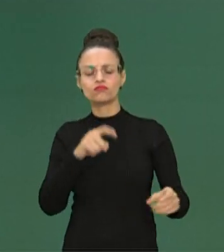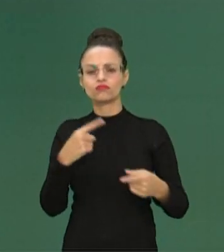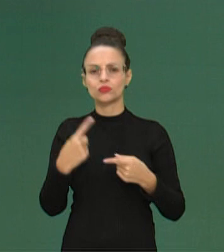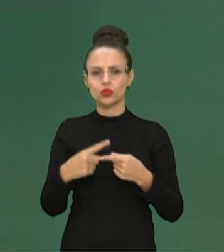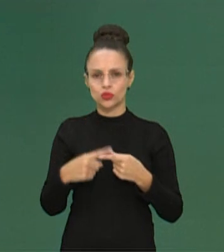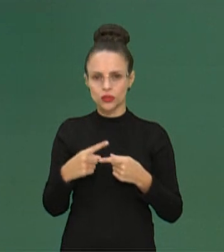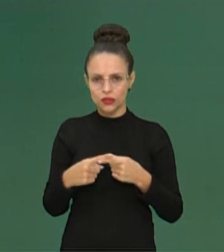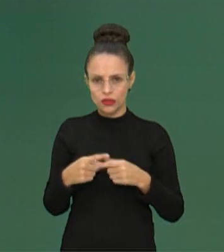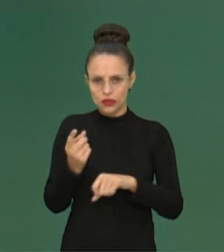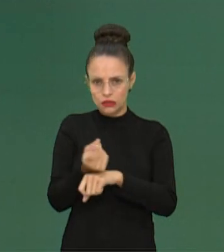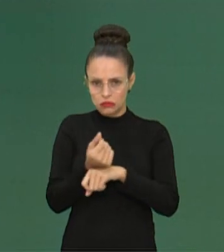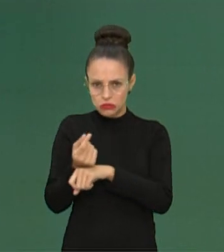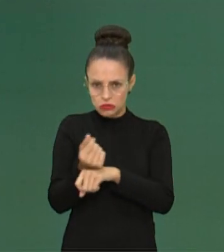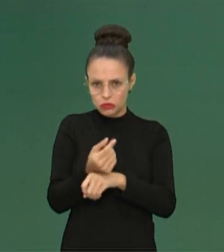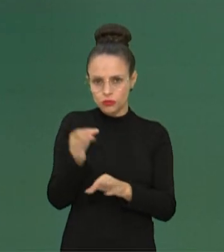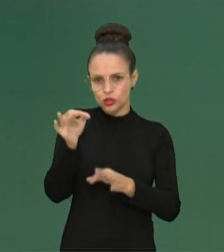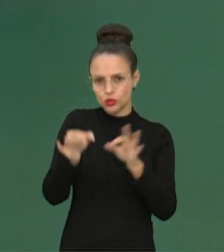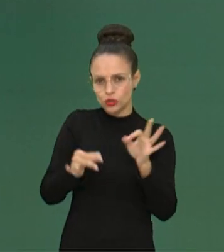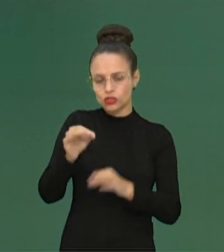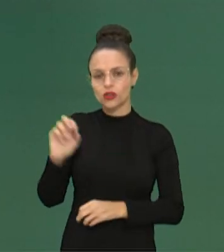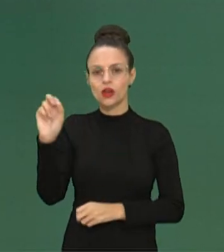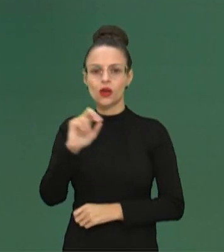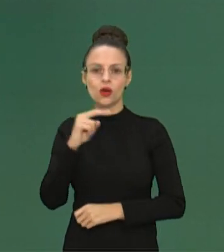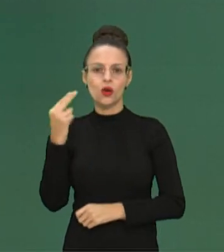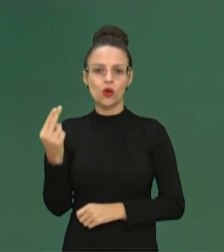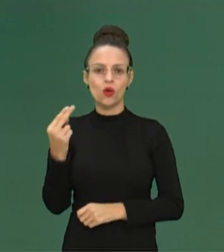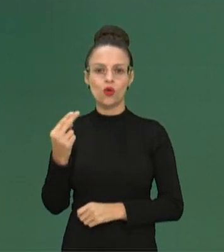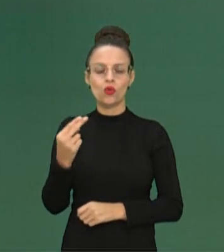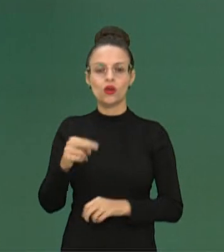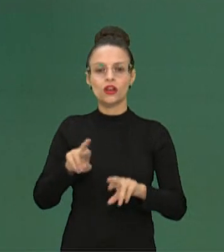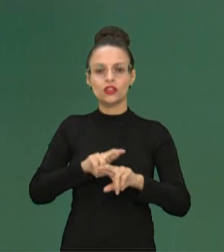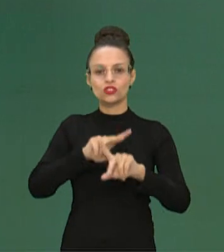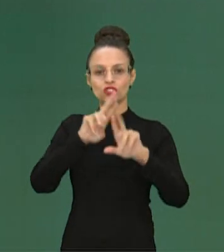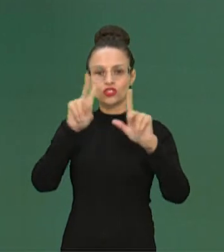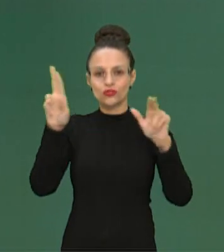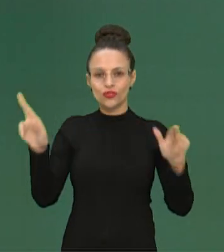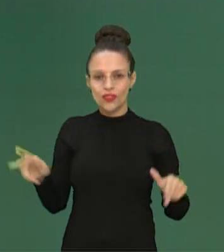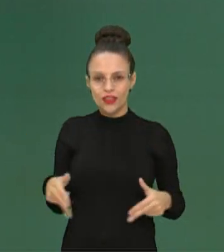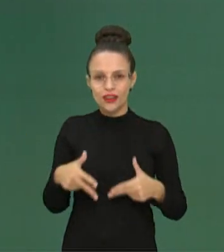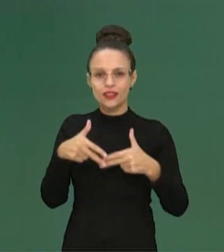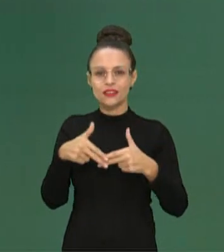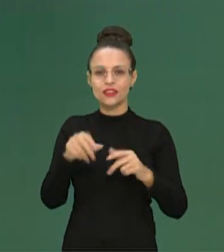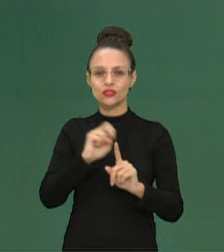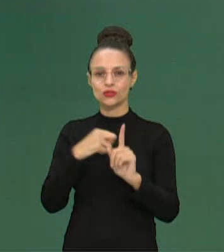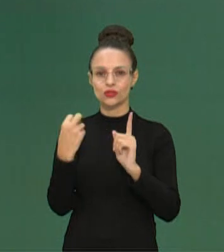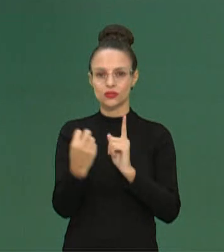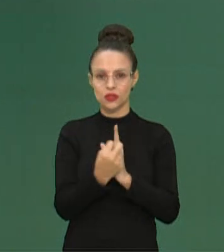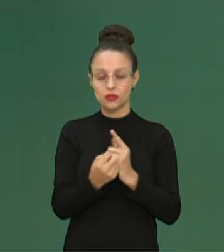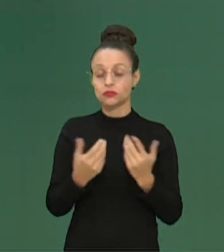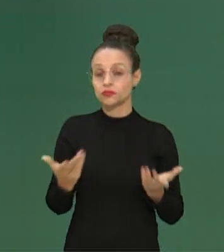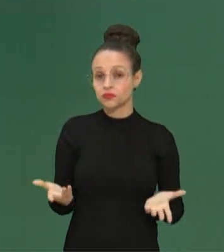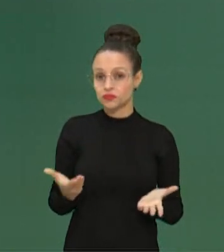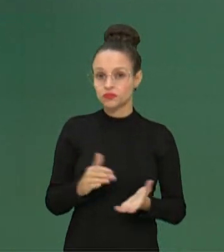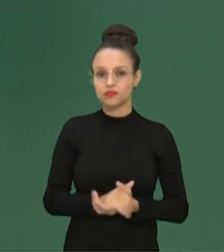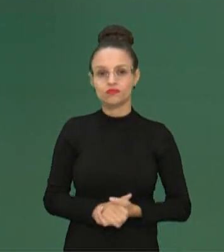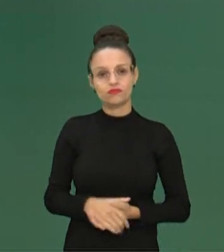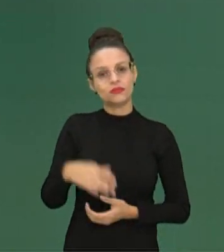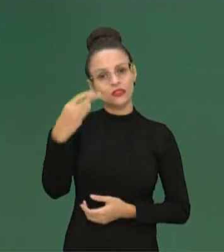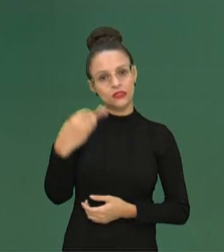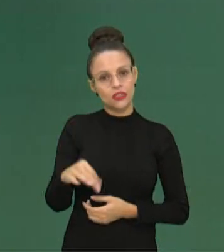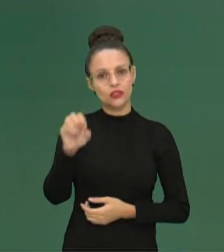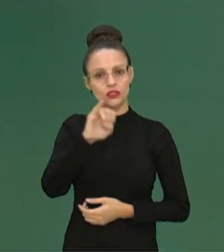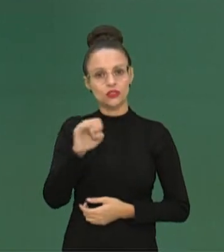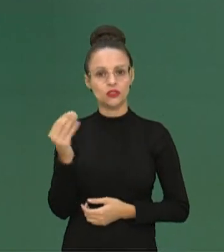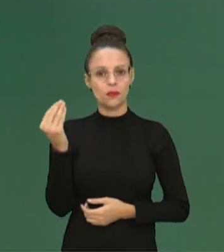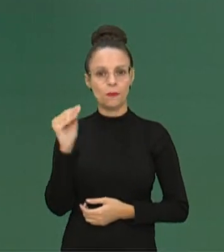Questões econômicas e jurídicas ou diferenças étnicas e sociais? Acertou se você marcou